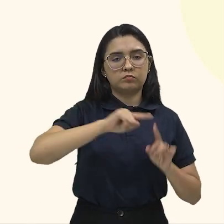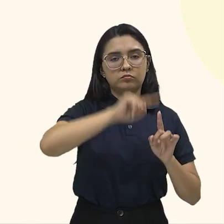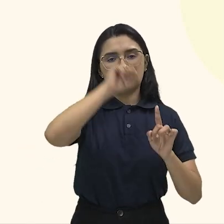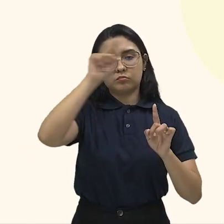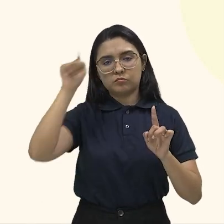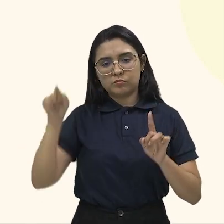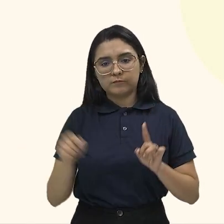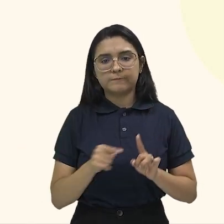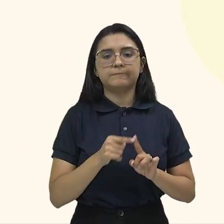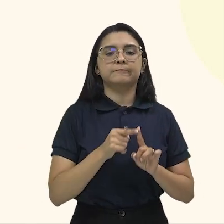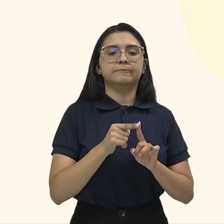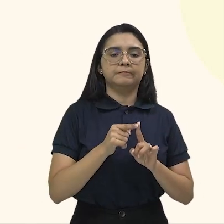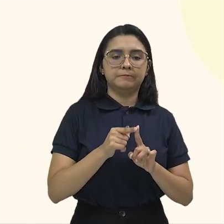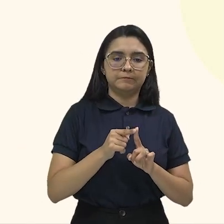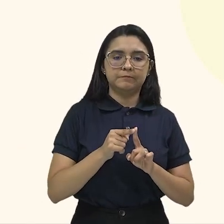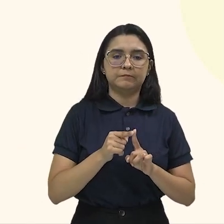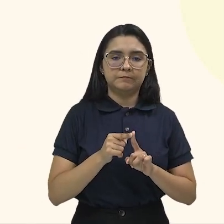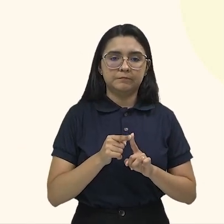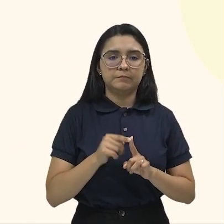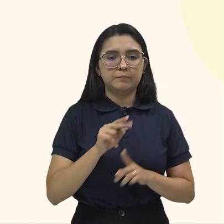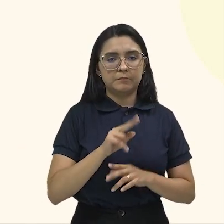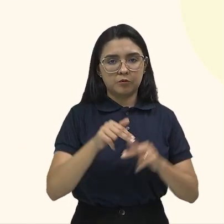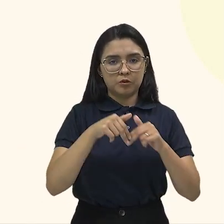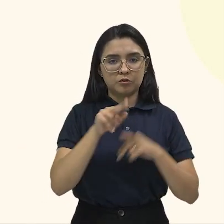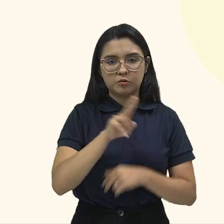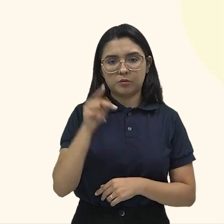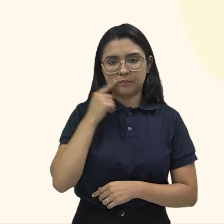dando origem ao termo ciclo menstrual.